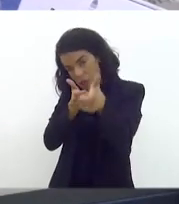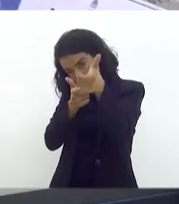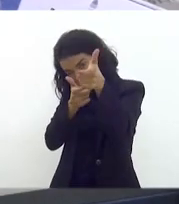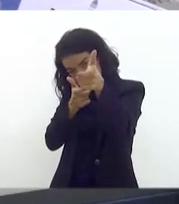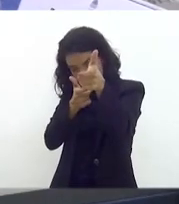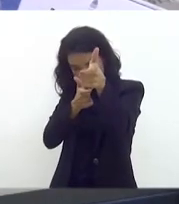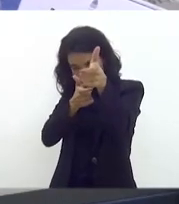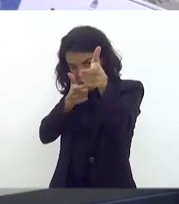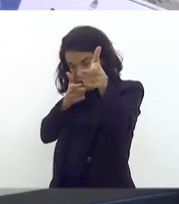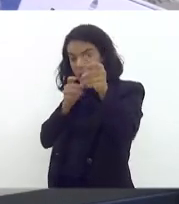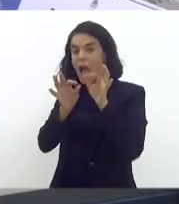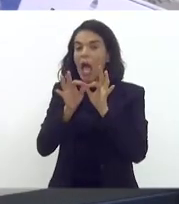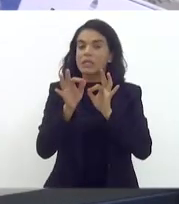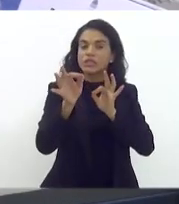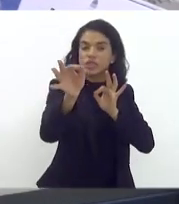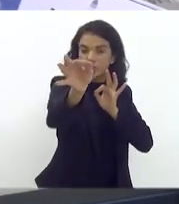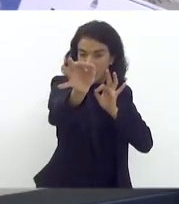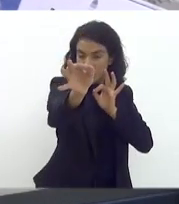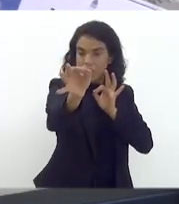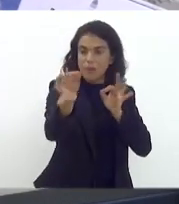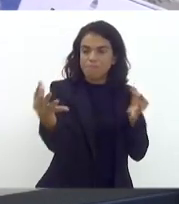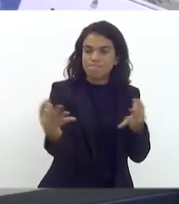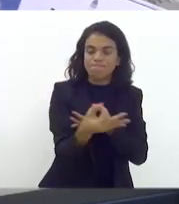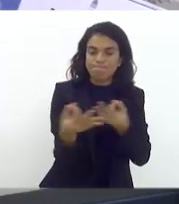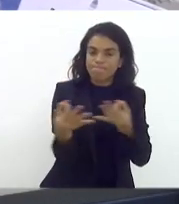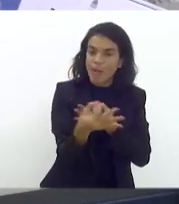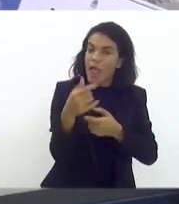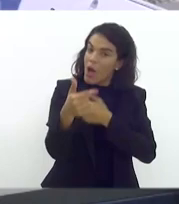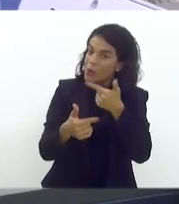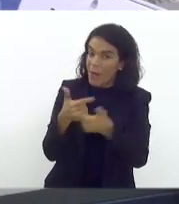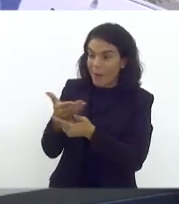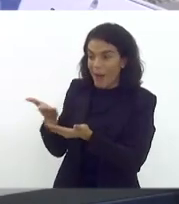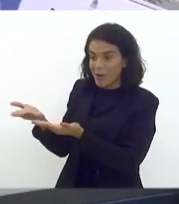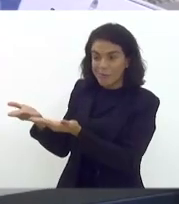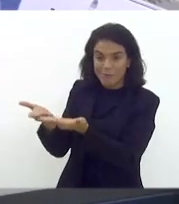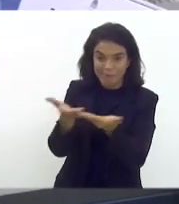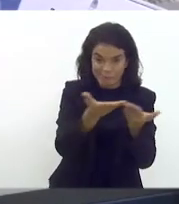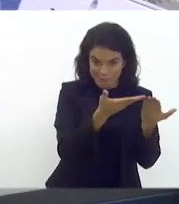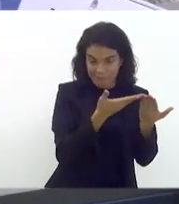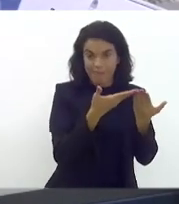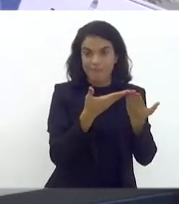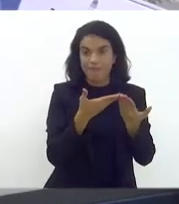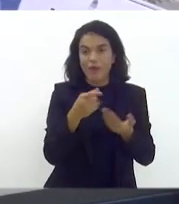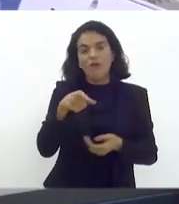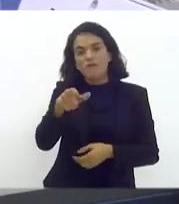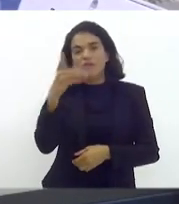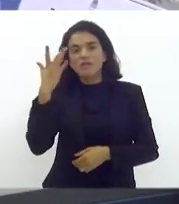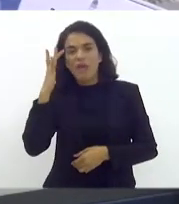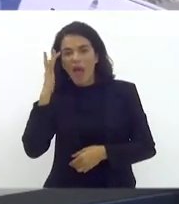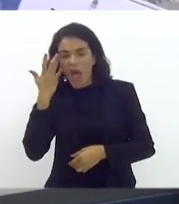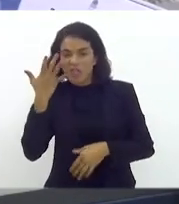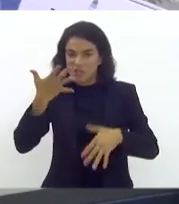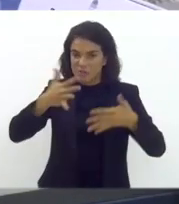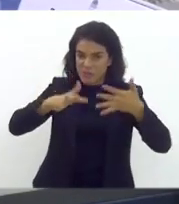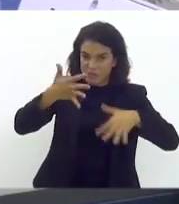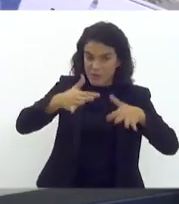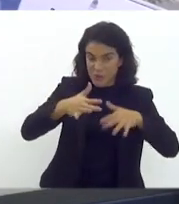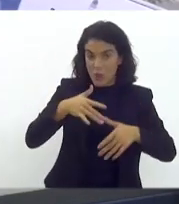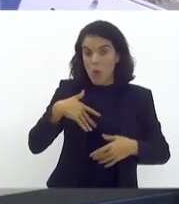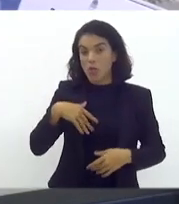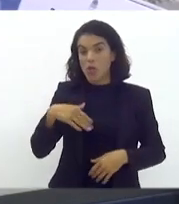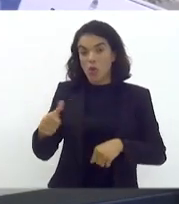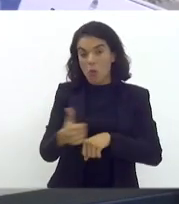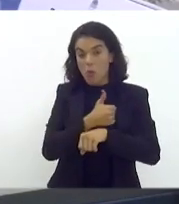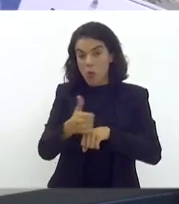a distância de precisão Esse é o trabalho deles vocês assam razoável que um Sniper